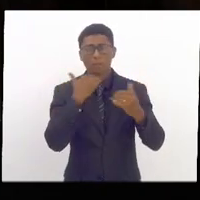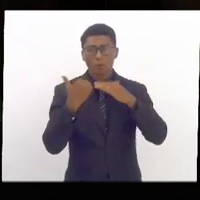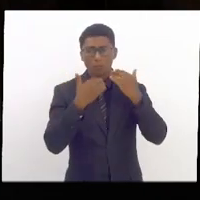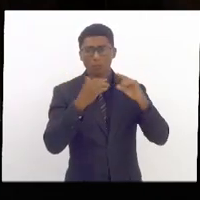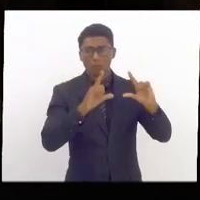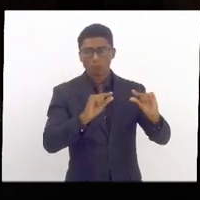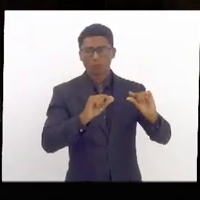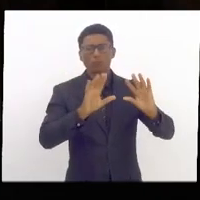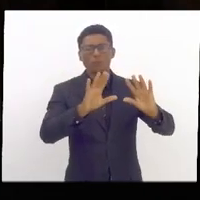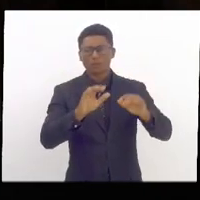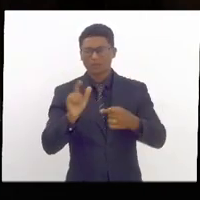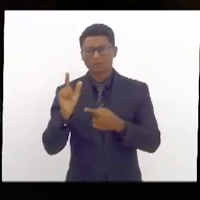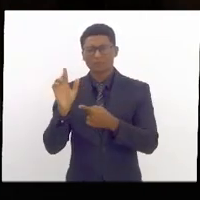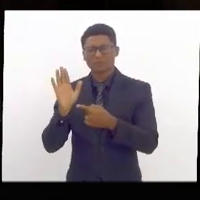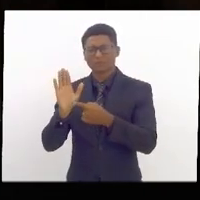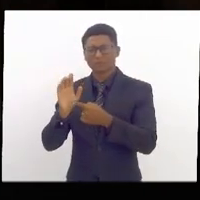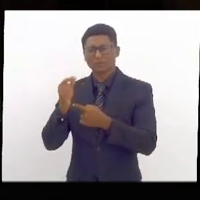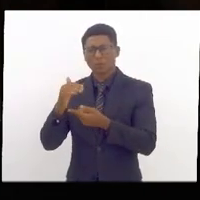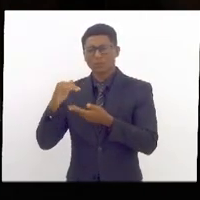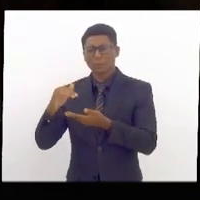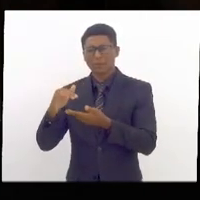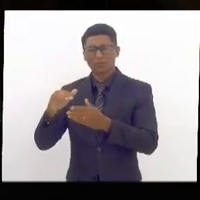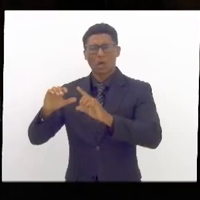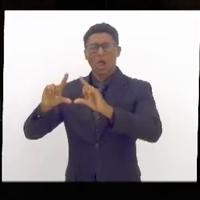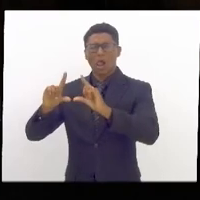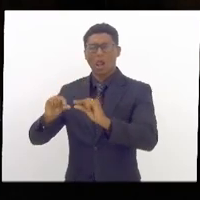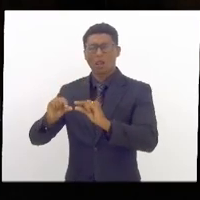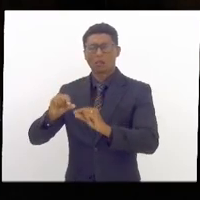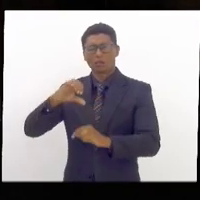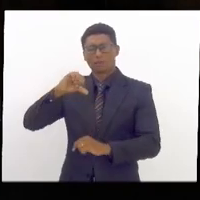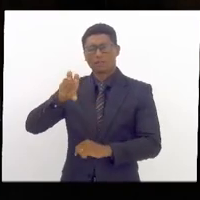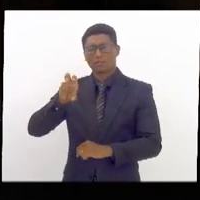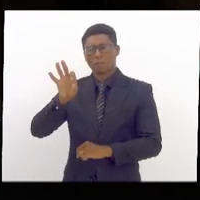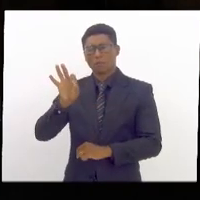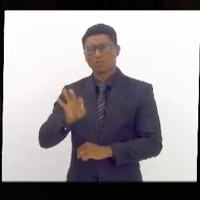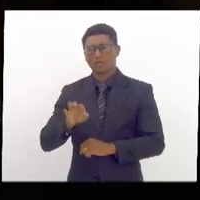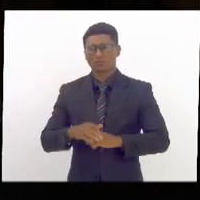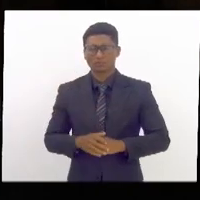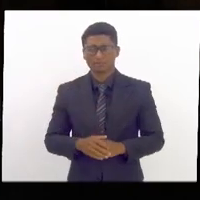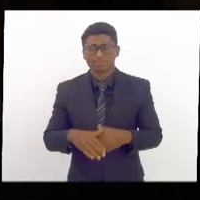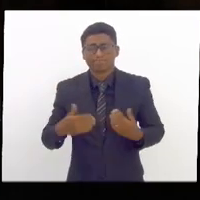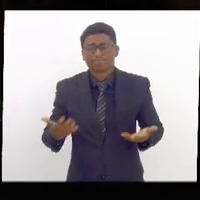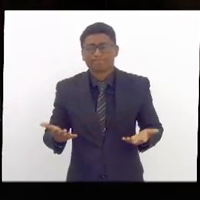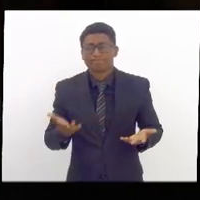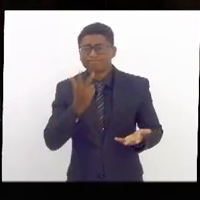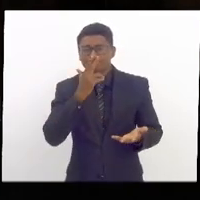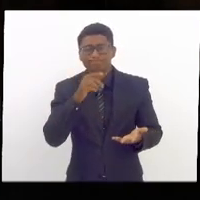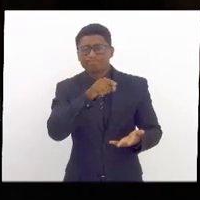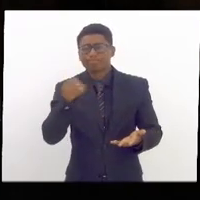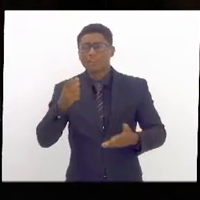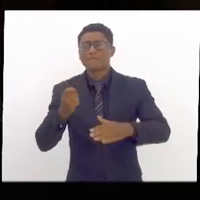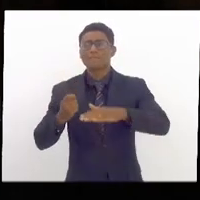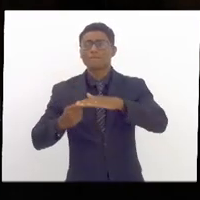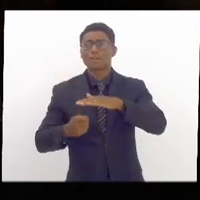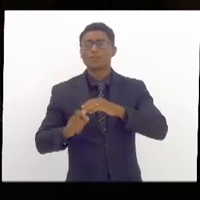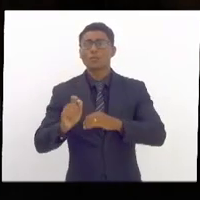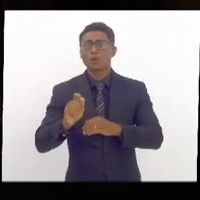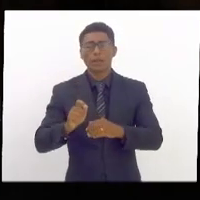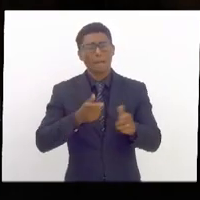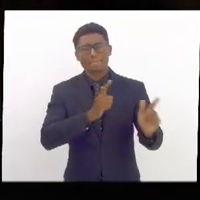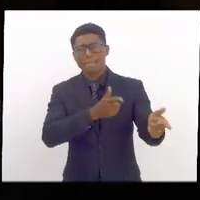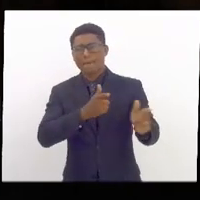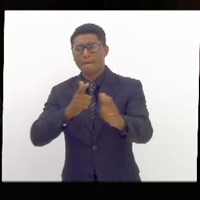95% desse orçamento. Não é à toa. Investe-se em mais morte e não para reduzir